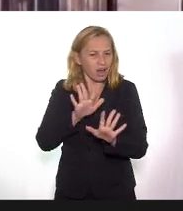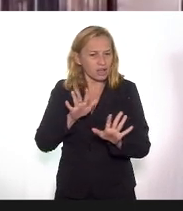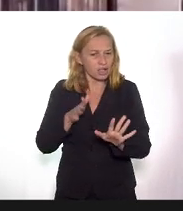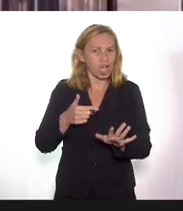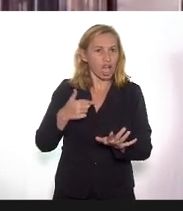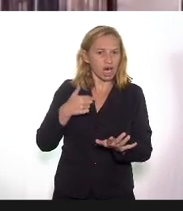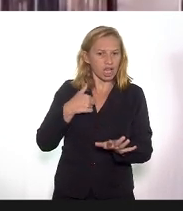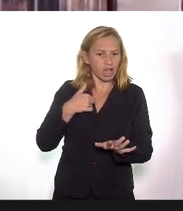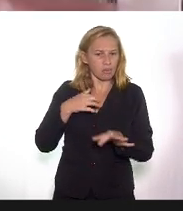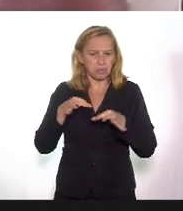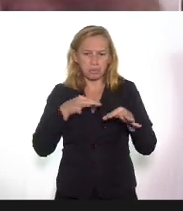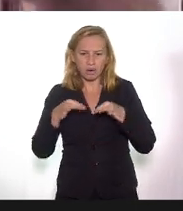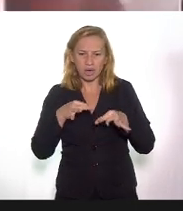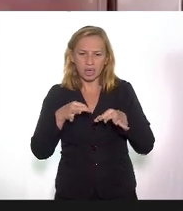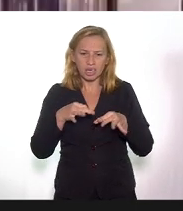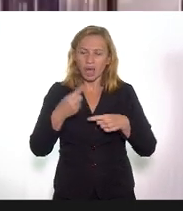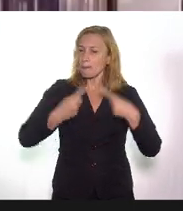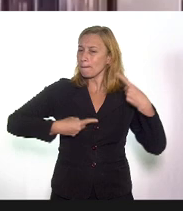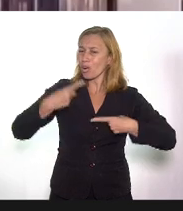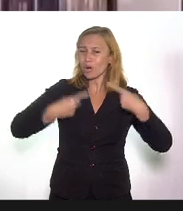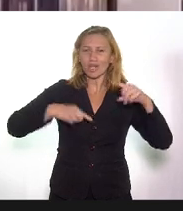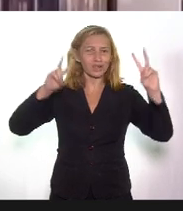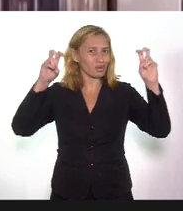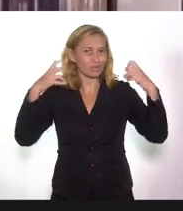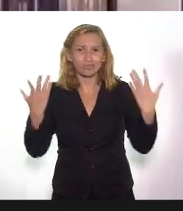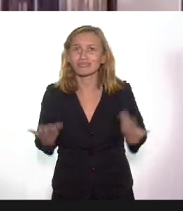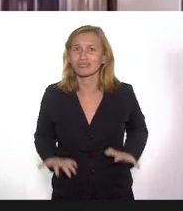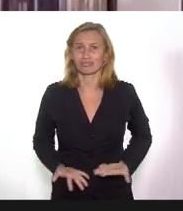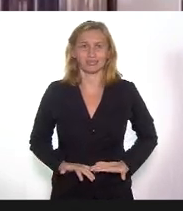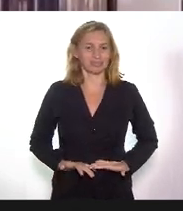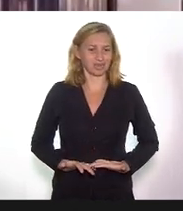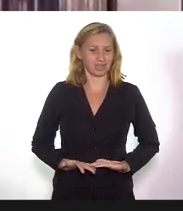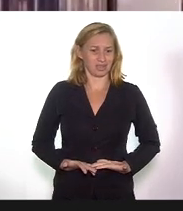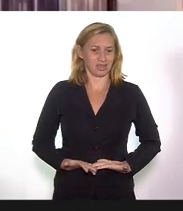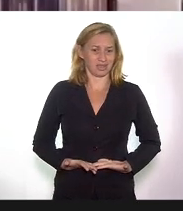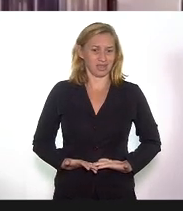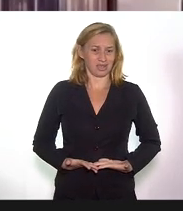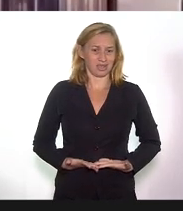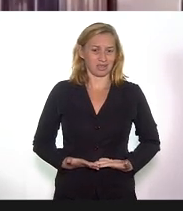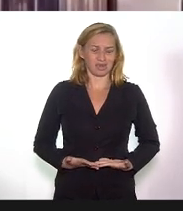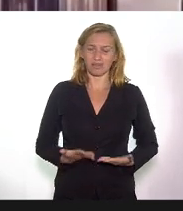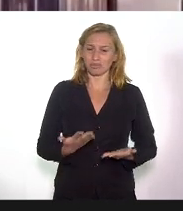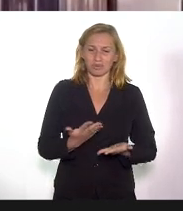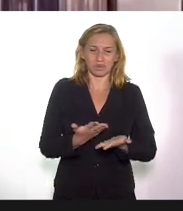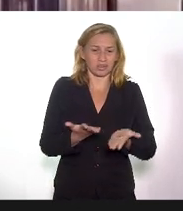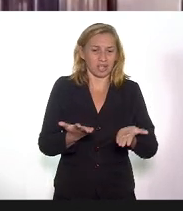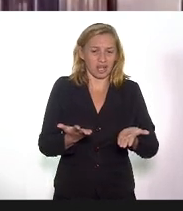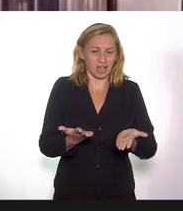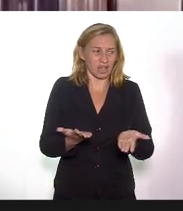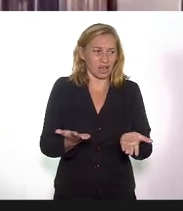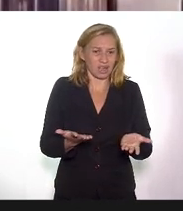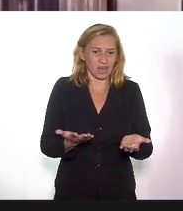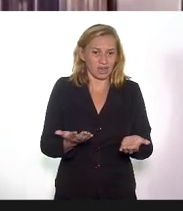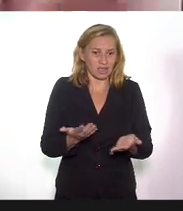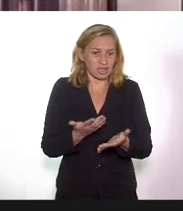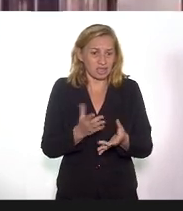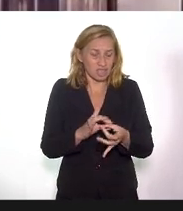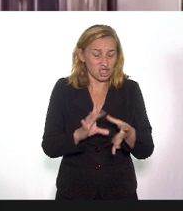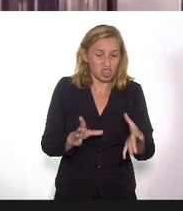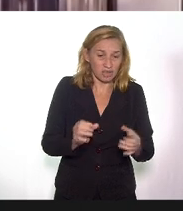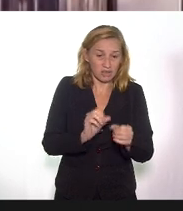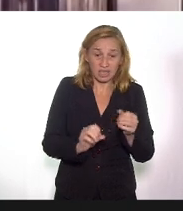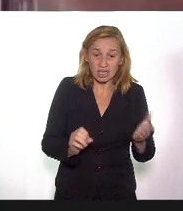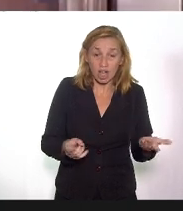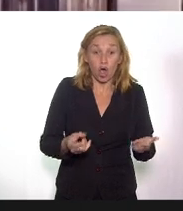planejo é uma questão política. Não devemos descuidar disso daí, entendeu? Quer dizer, ou você